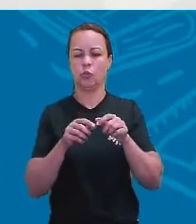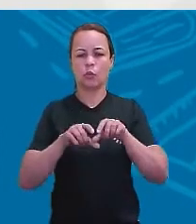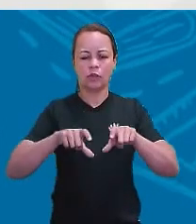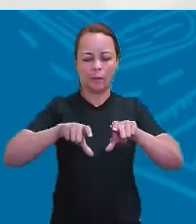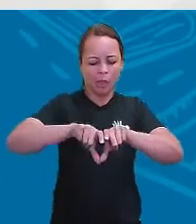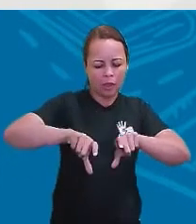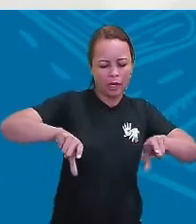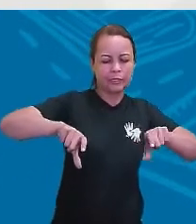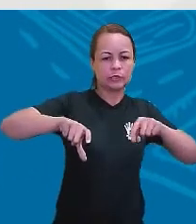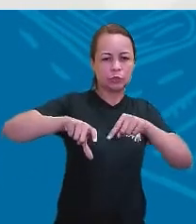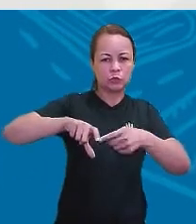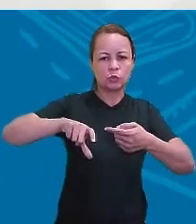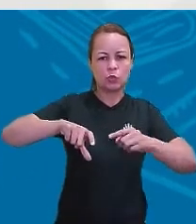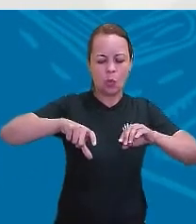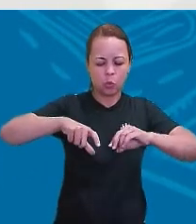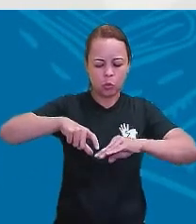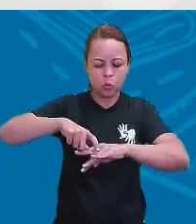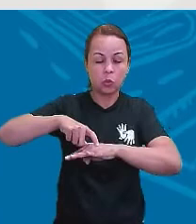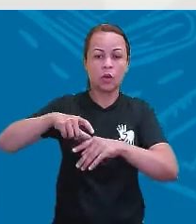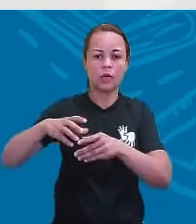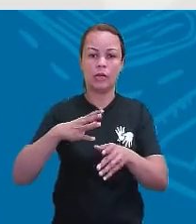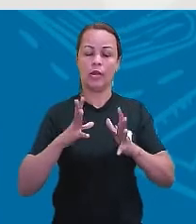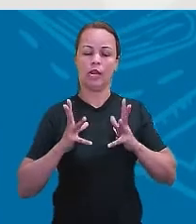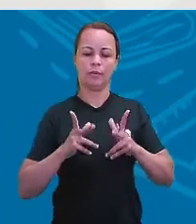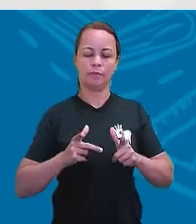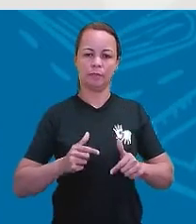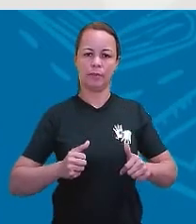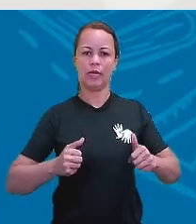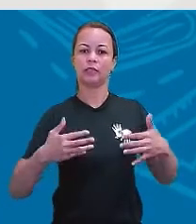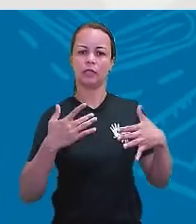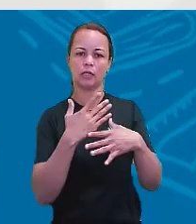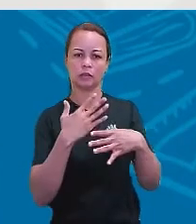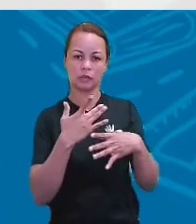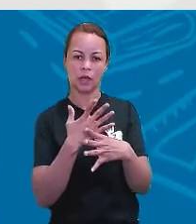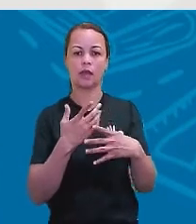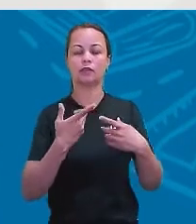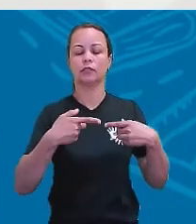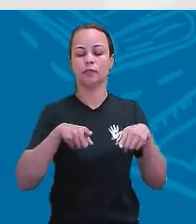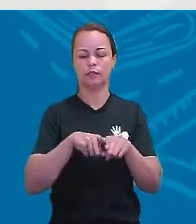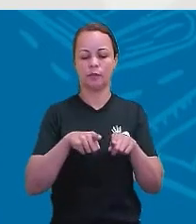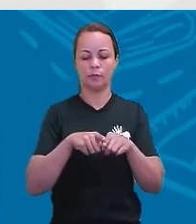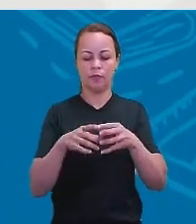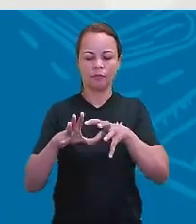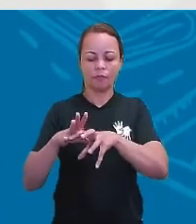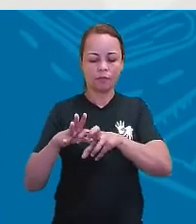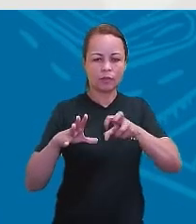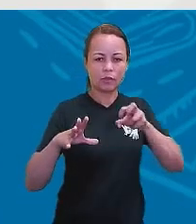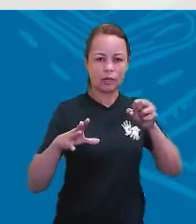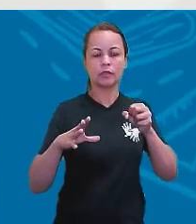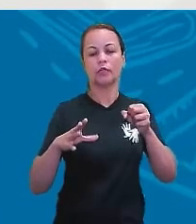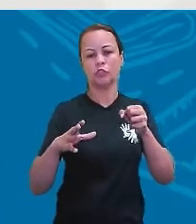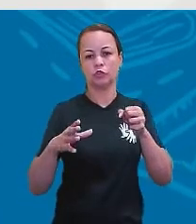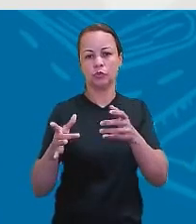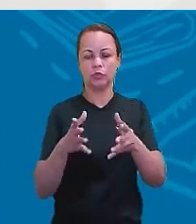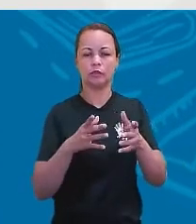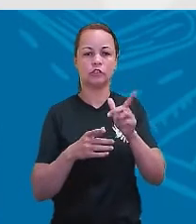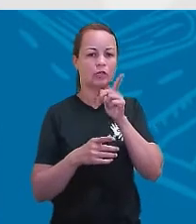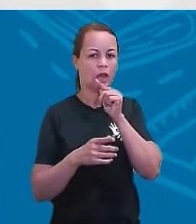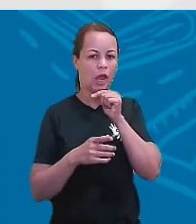sanitário, limpeza urbana e manejo de resíduos sólidos e drenagem e manejo das